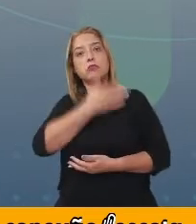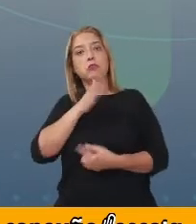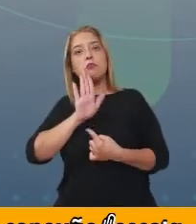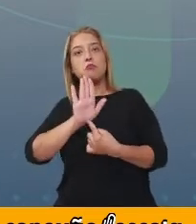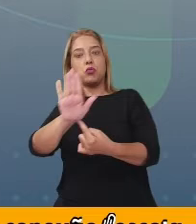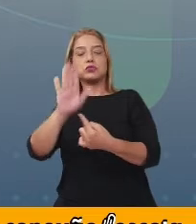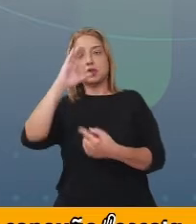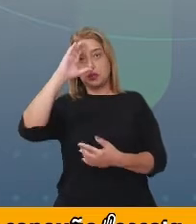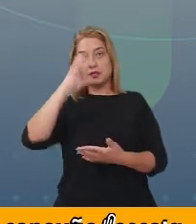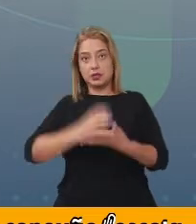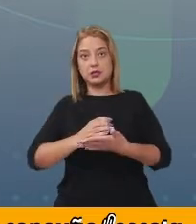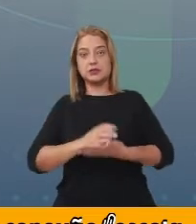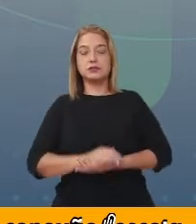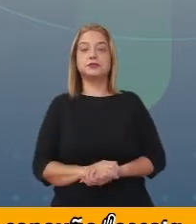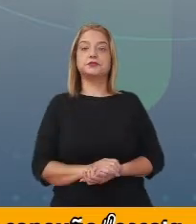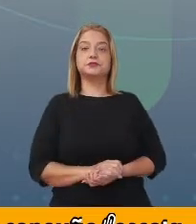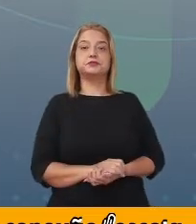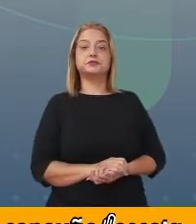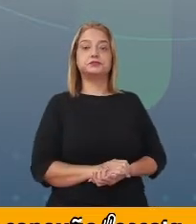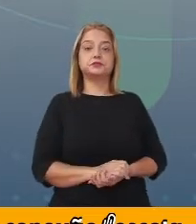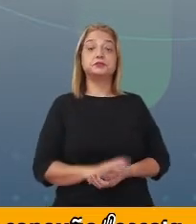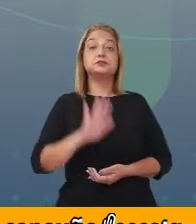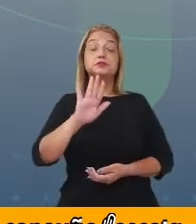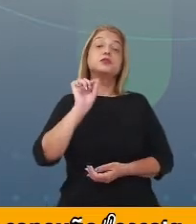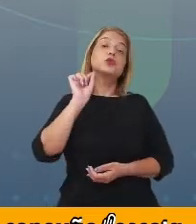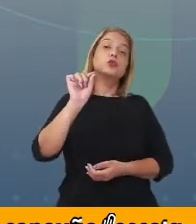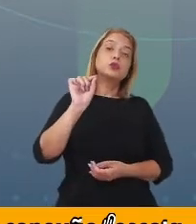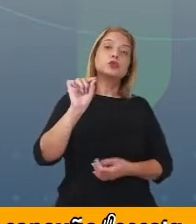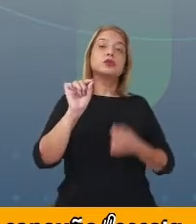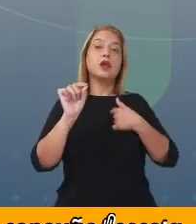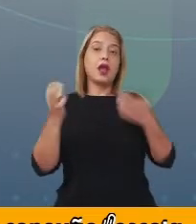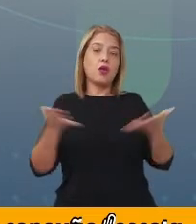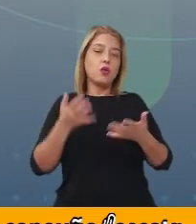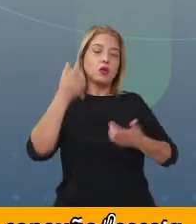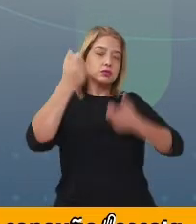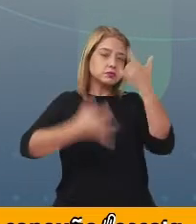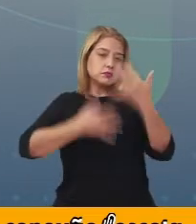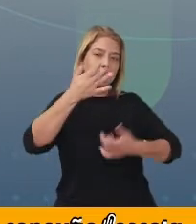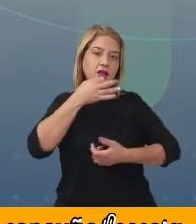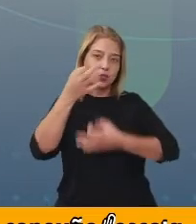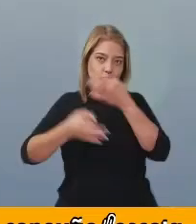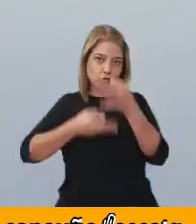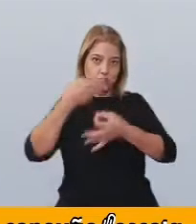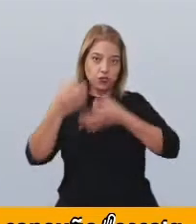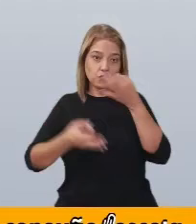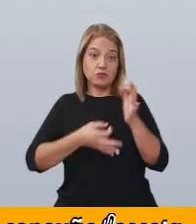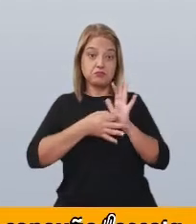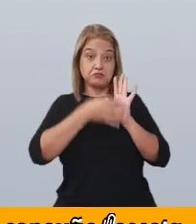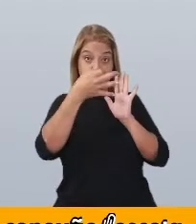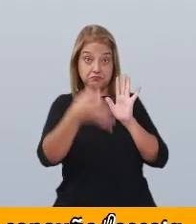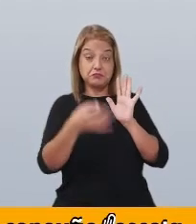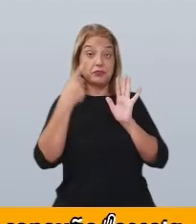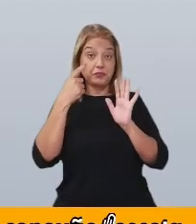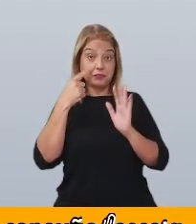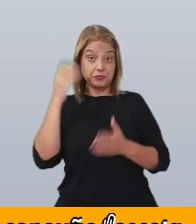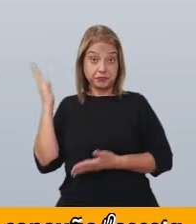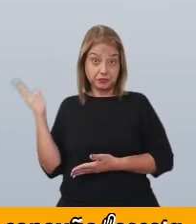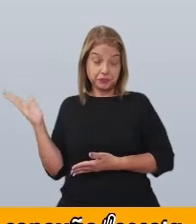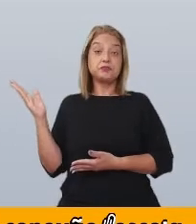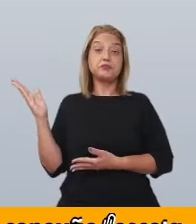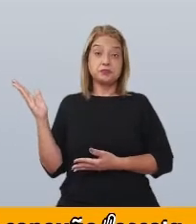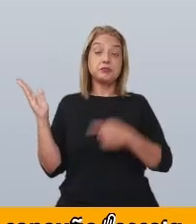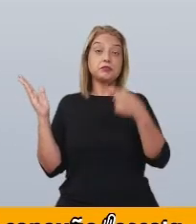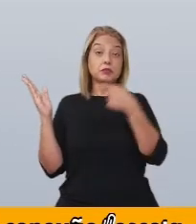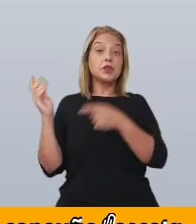essa tese. Então, vamos falar aqui sobre os argumentos. Olha aí na sua telinha. Os argumentos